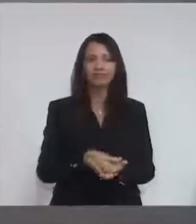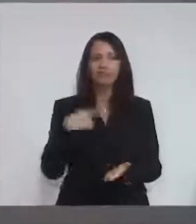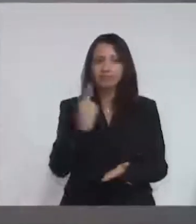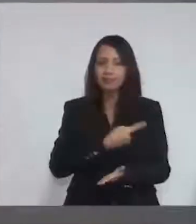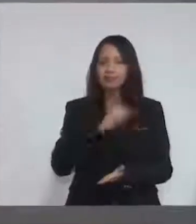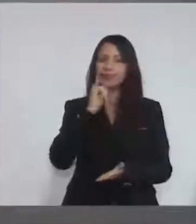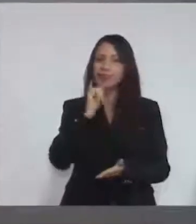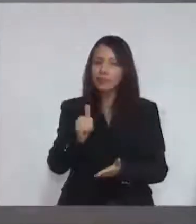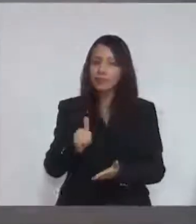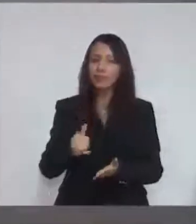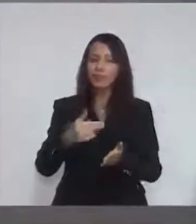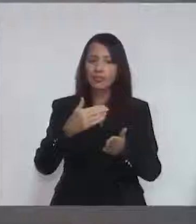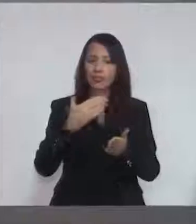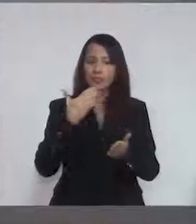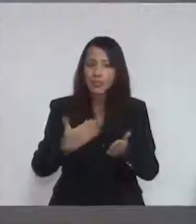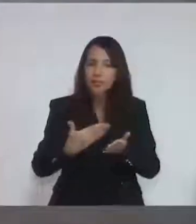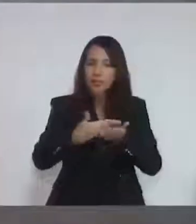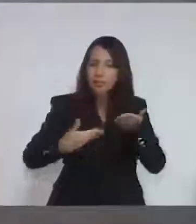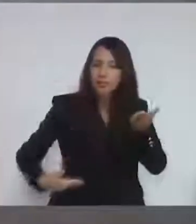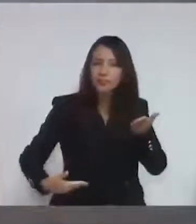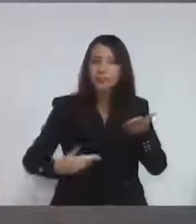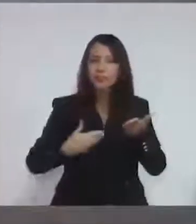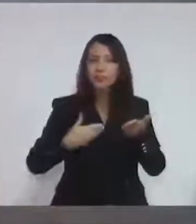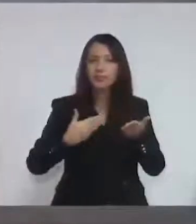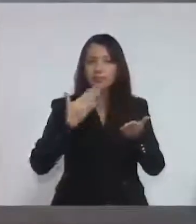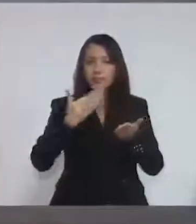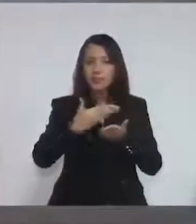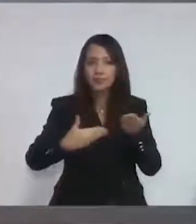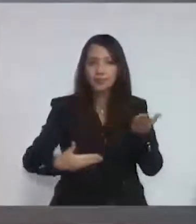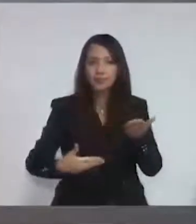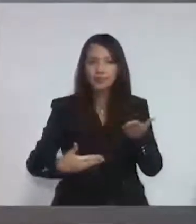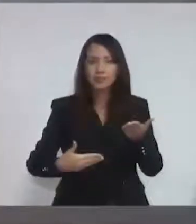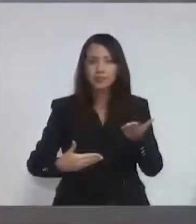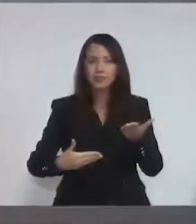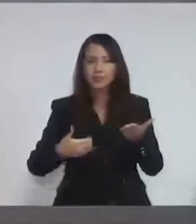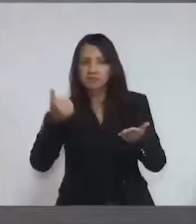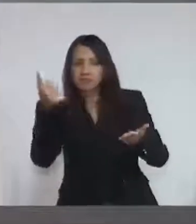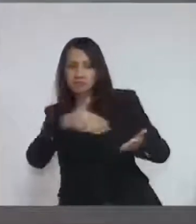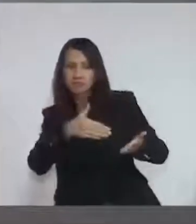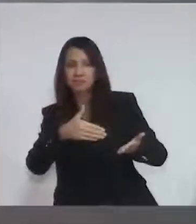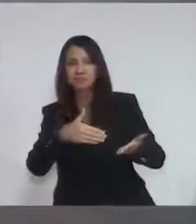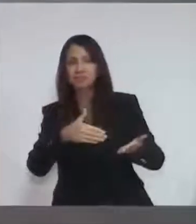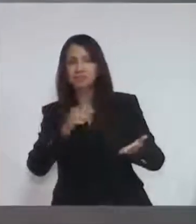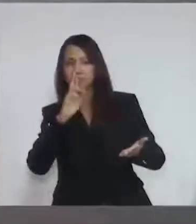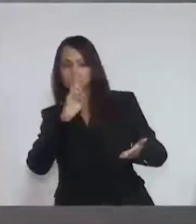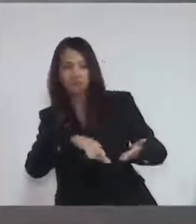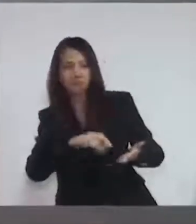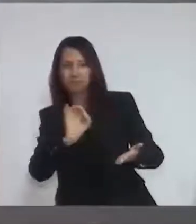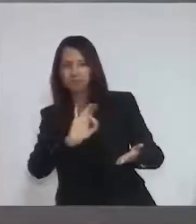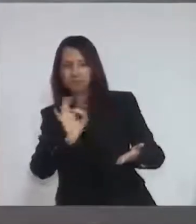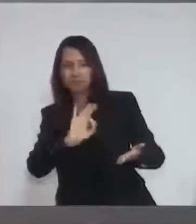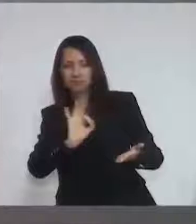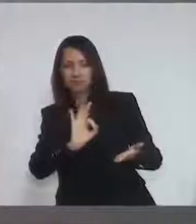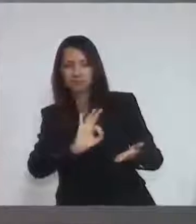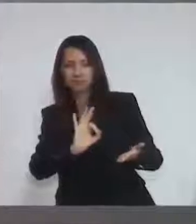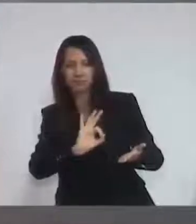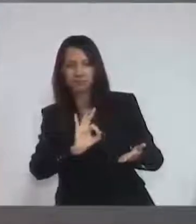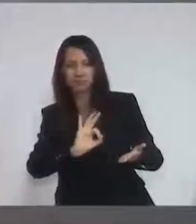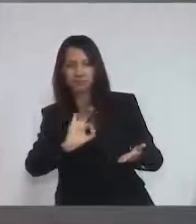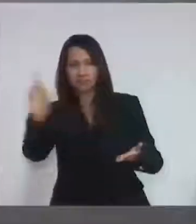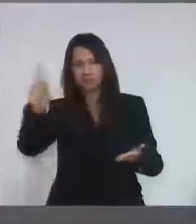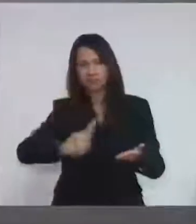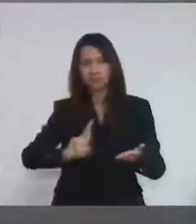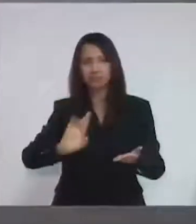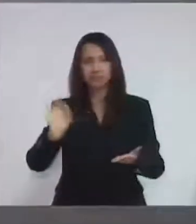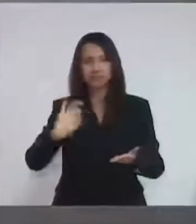um requerimento, o requerimento é mal acabado, não responde com dignidade, não responde com decência e